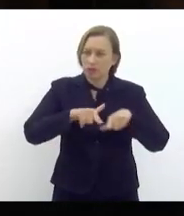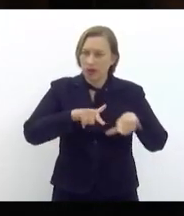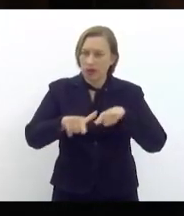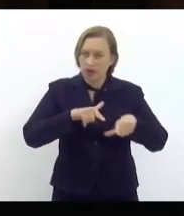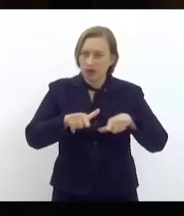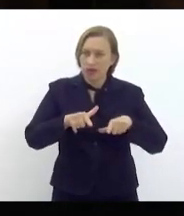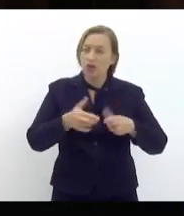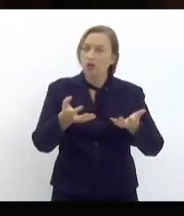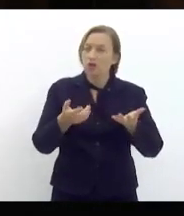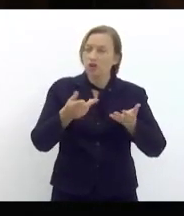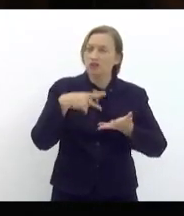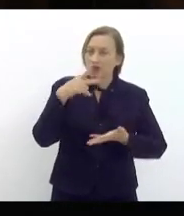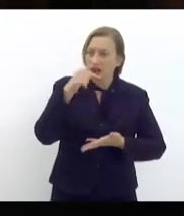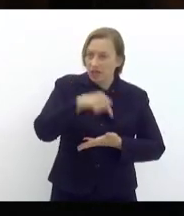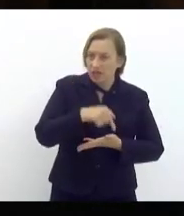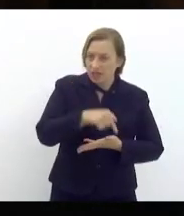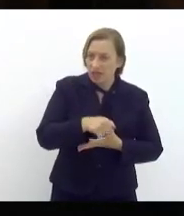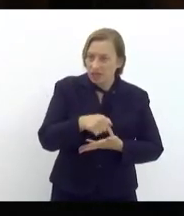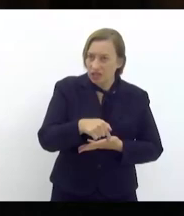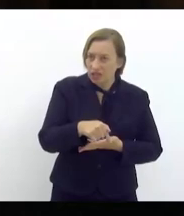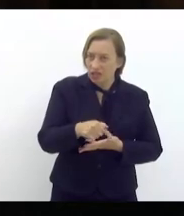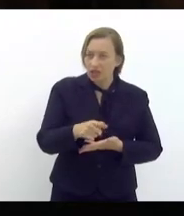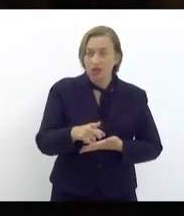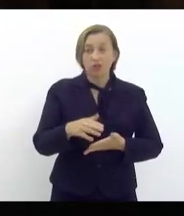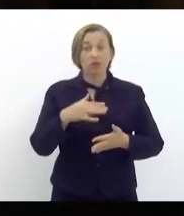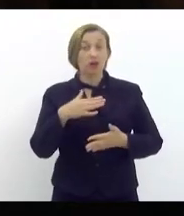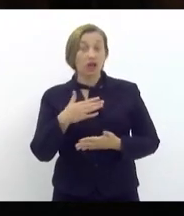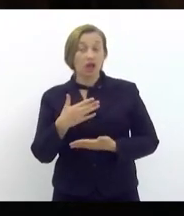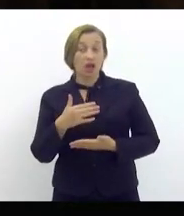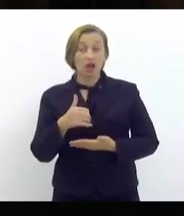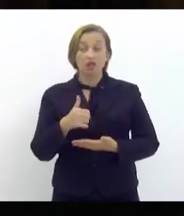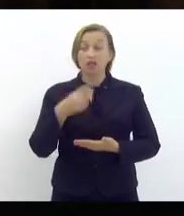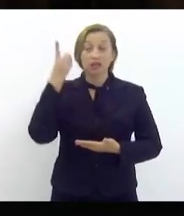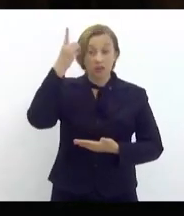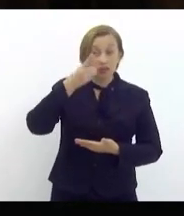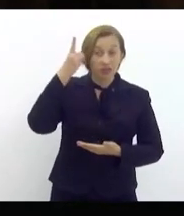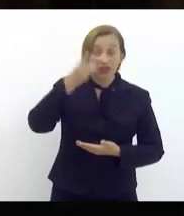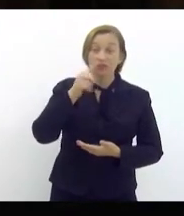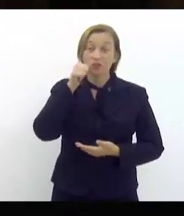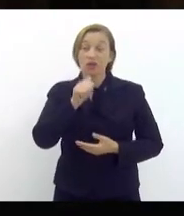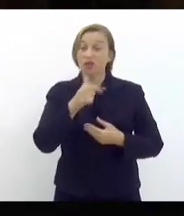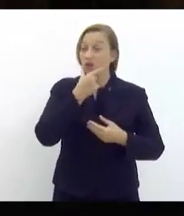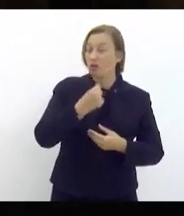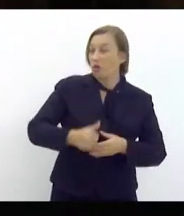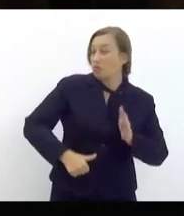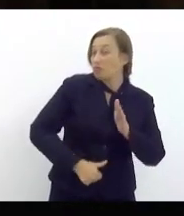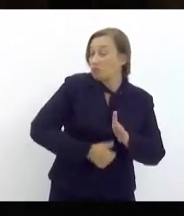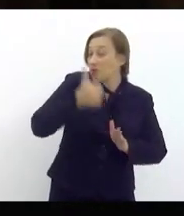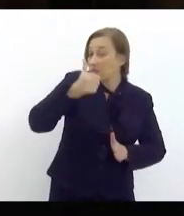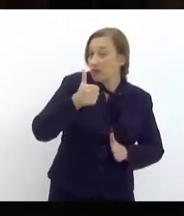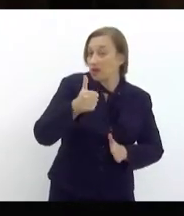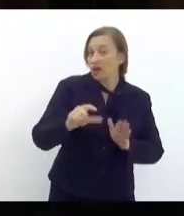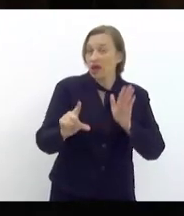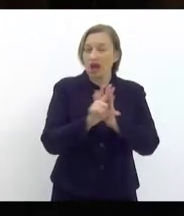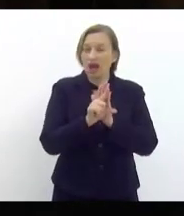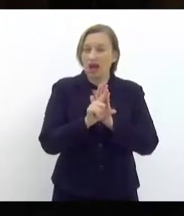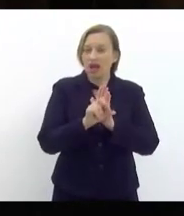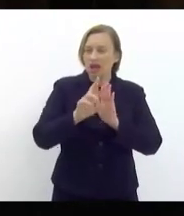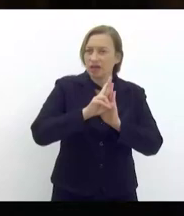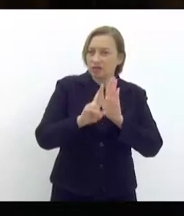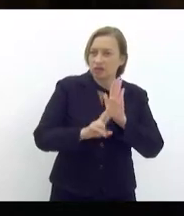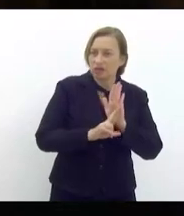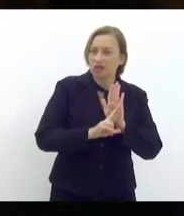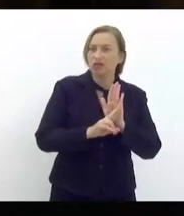eu gostaria de destacar aqui para as nobres e os nobres deputados é a primeira vez que a lei de diretrizes